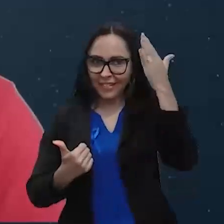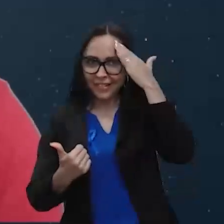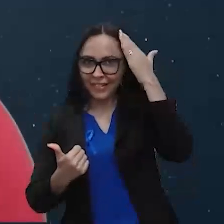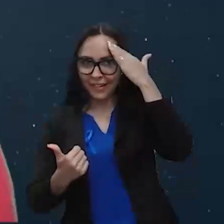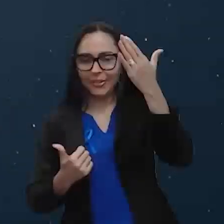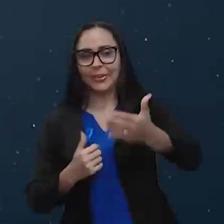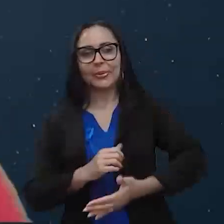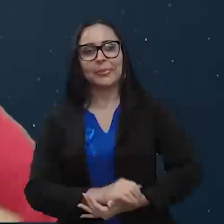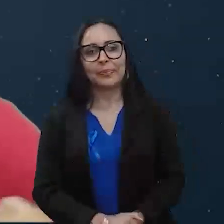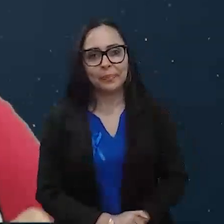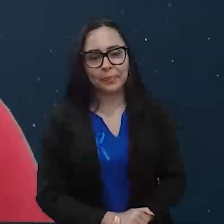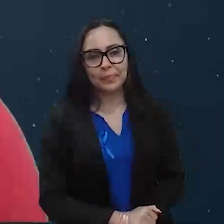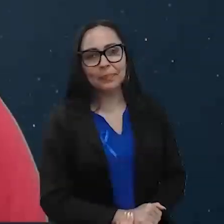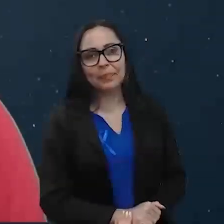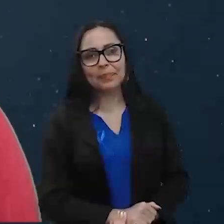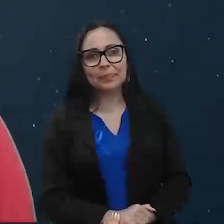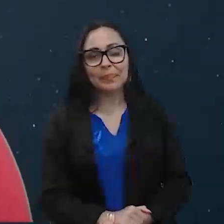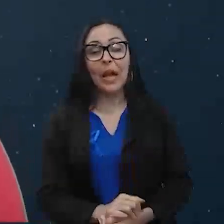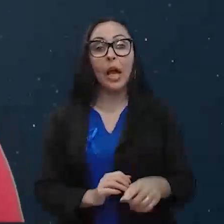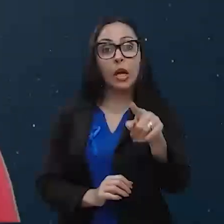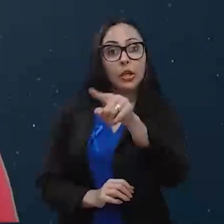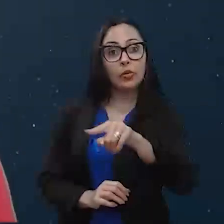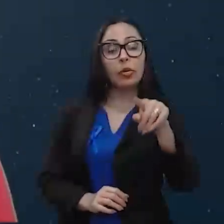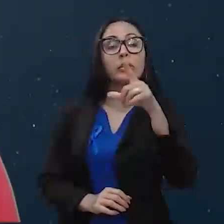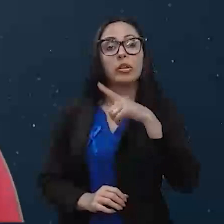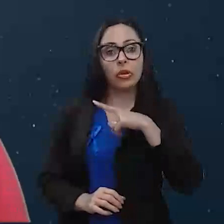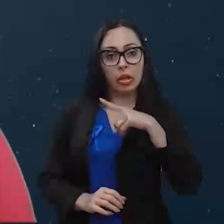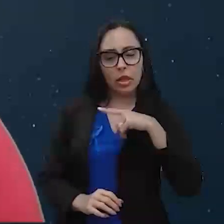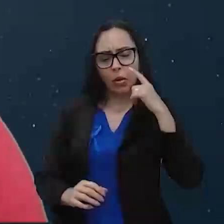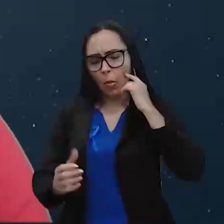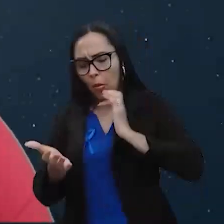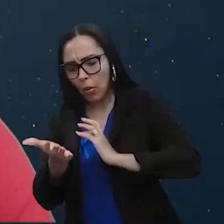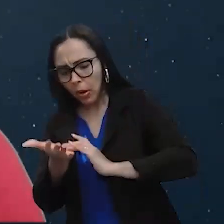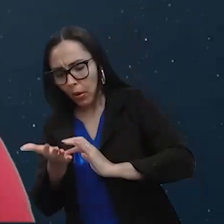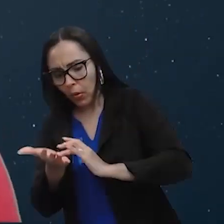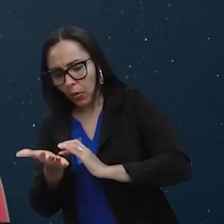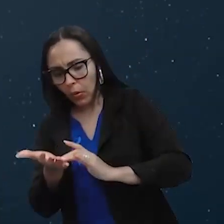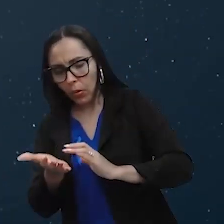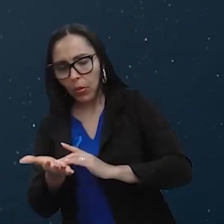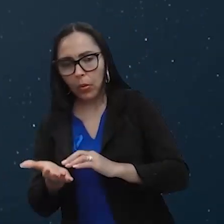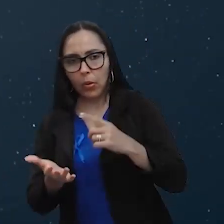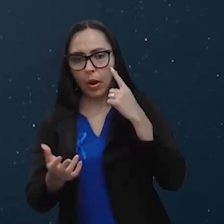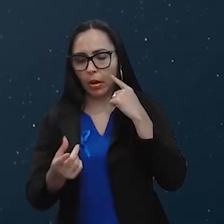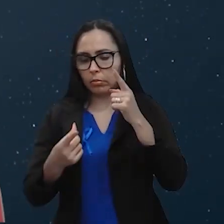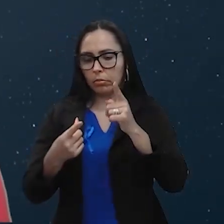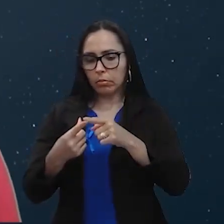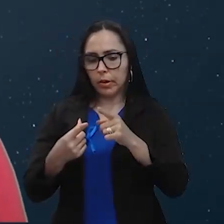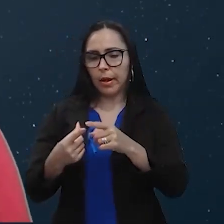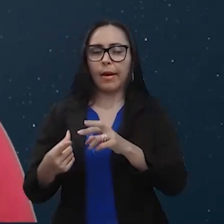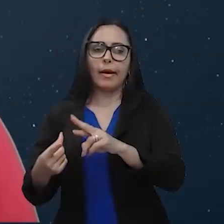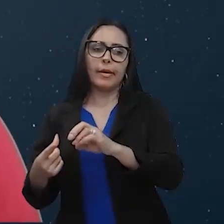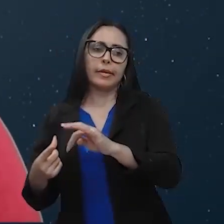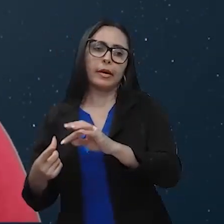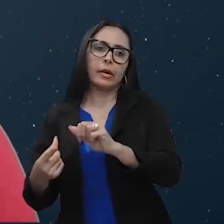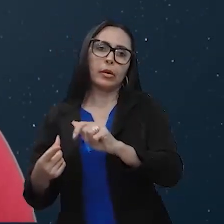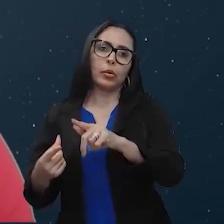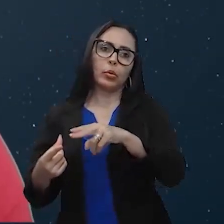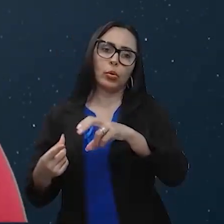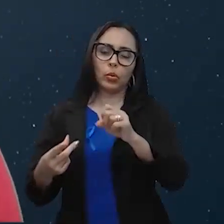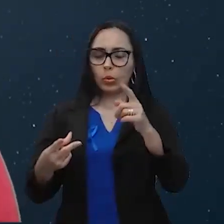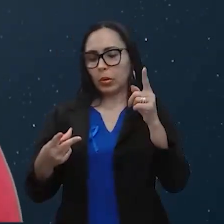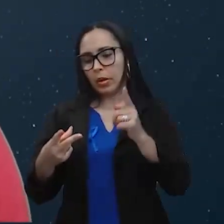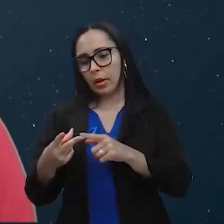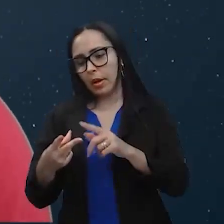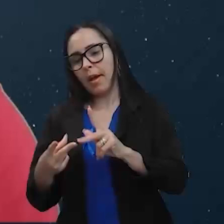Robertão. Então aí você já tem como calcular a área de retângulo, a área de um quadrado, a área de um triângulo equilátero, a área de um hexágono. E já dá